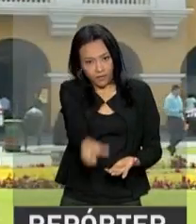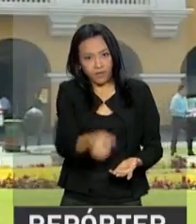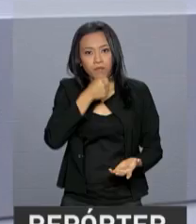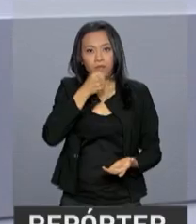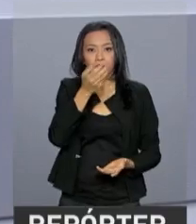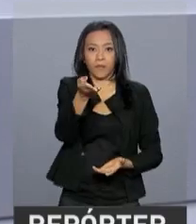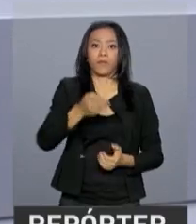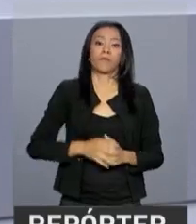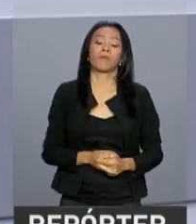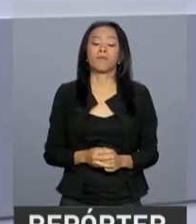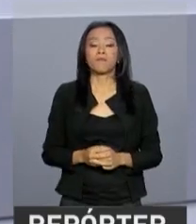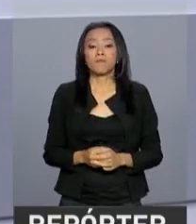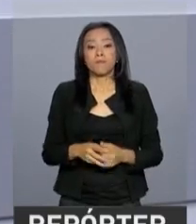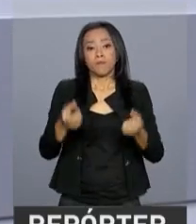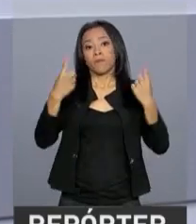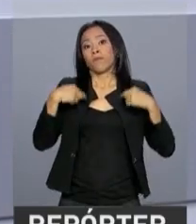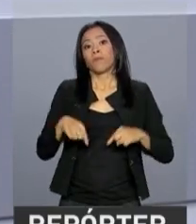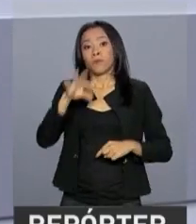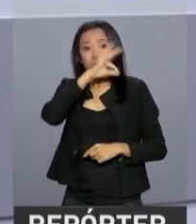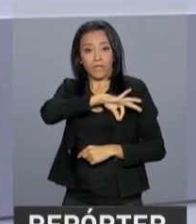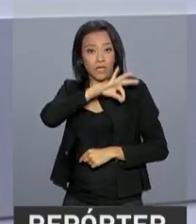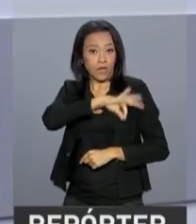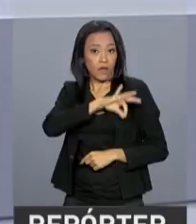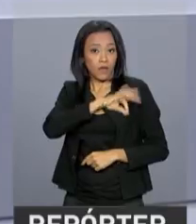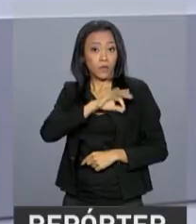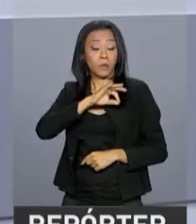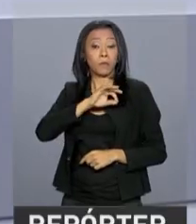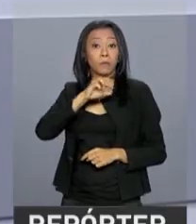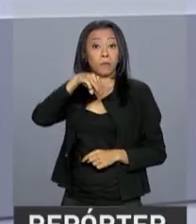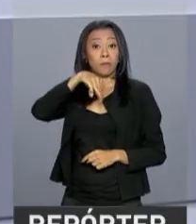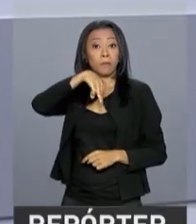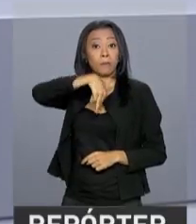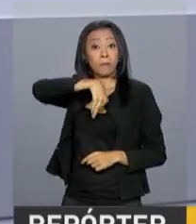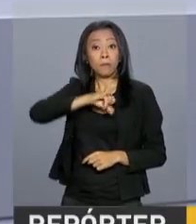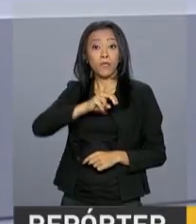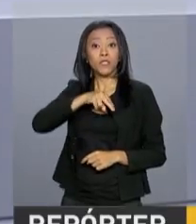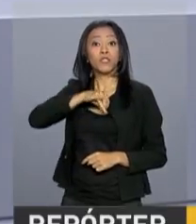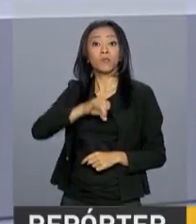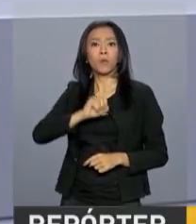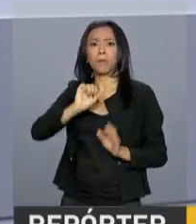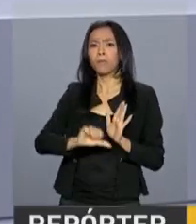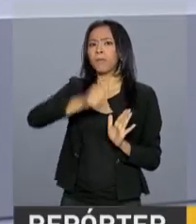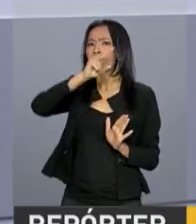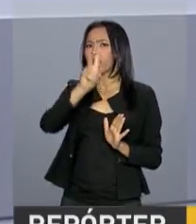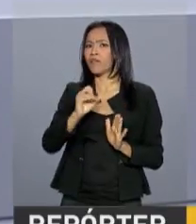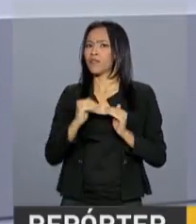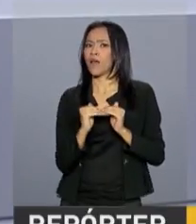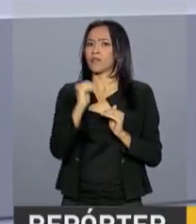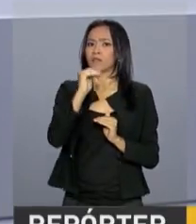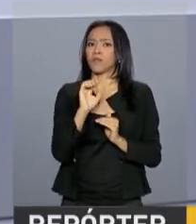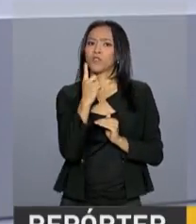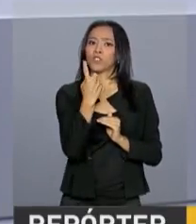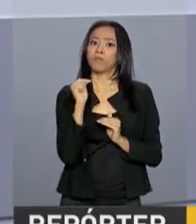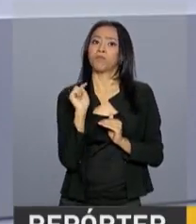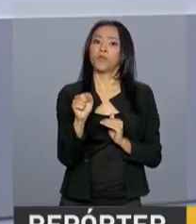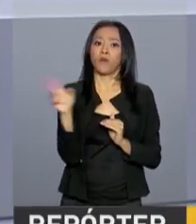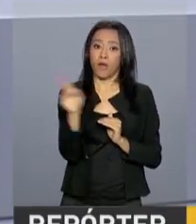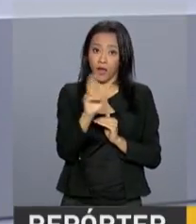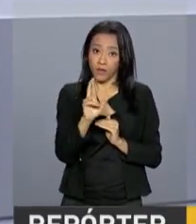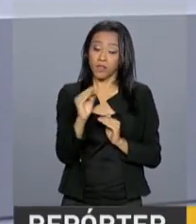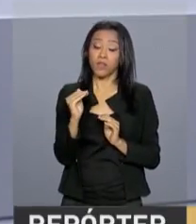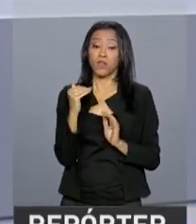sálvia salário mínimo pela primeira vez na história acima de mil reais e um crescimento da economia em